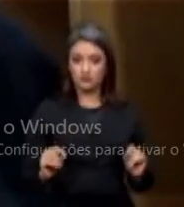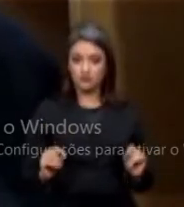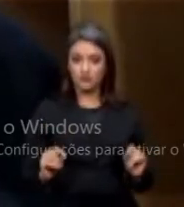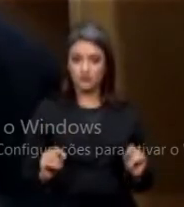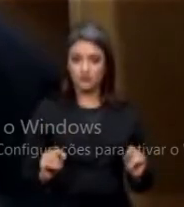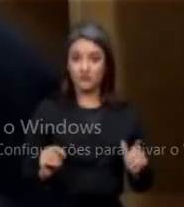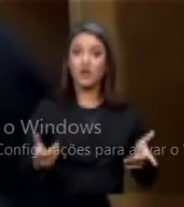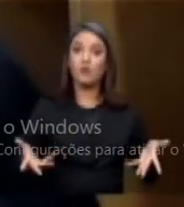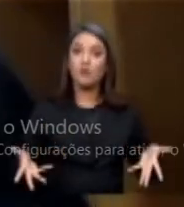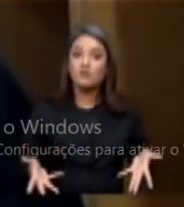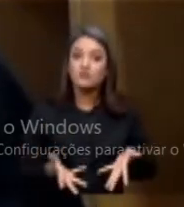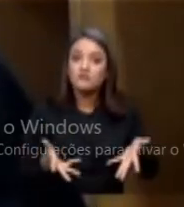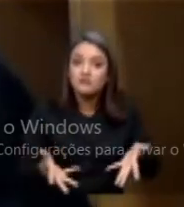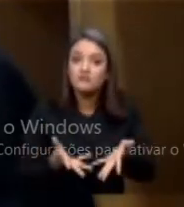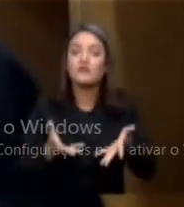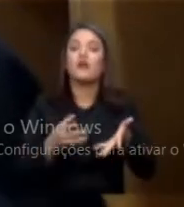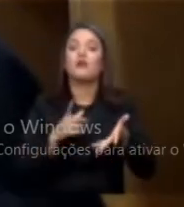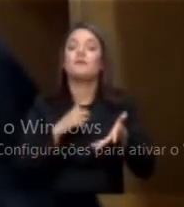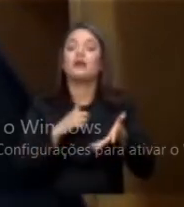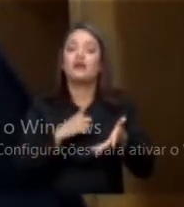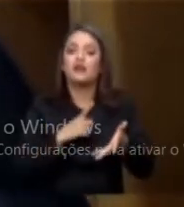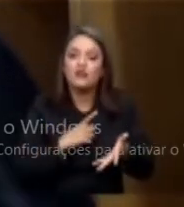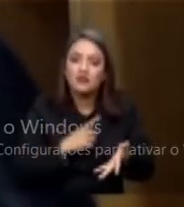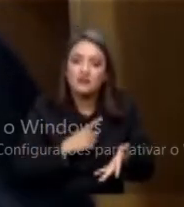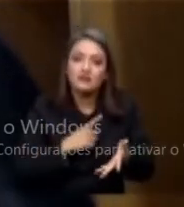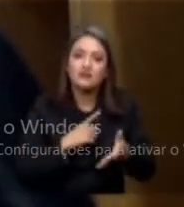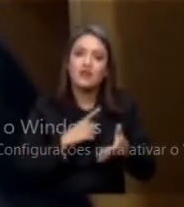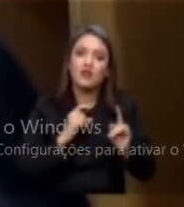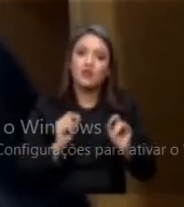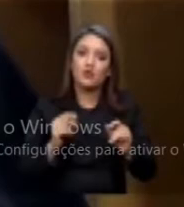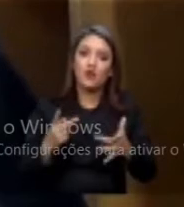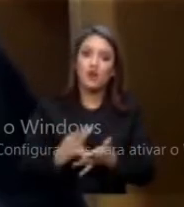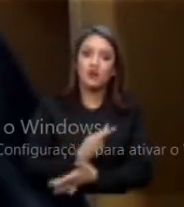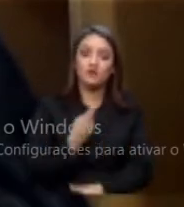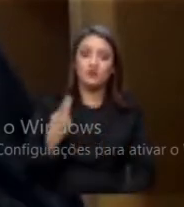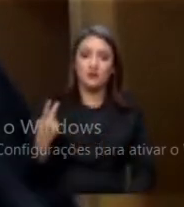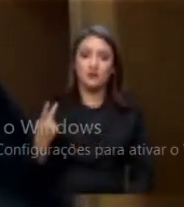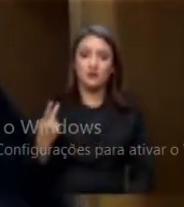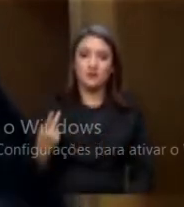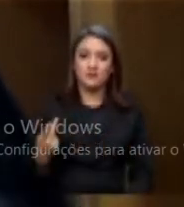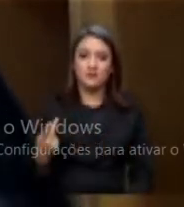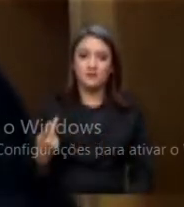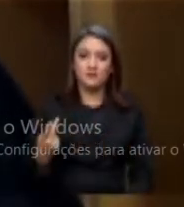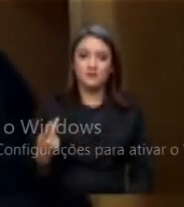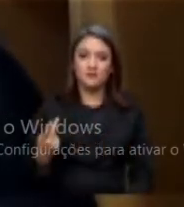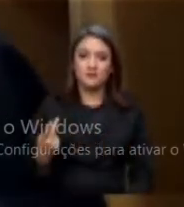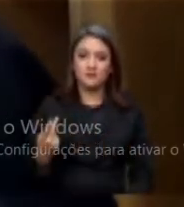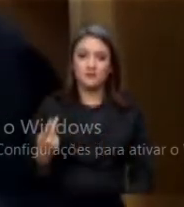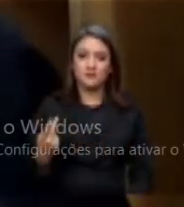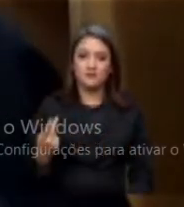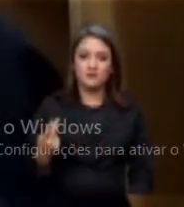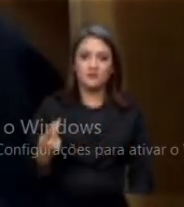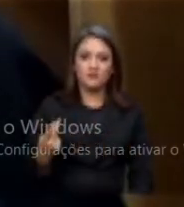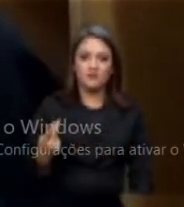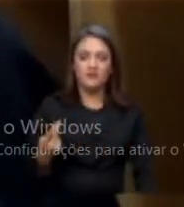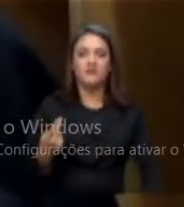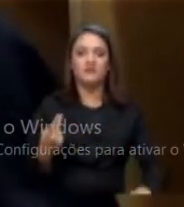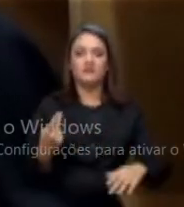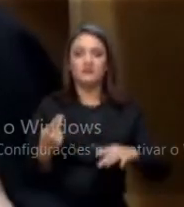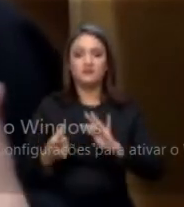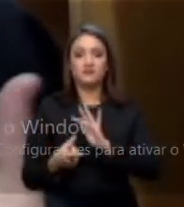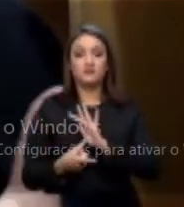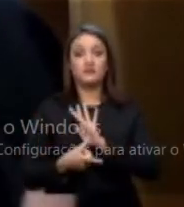uma indução ao processo, de formas que isso aconteça antes do desempenho nas